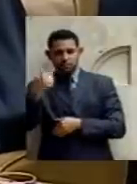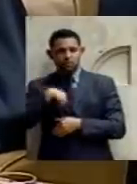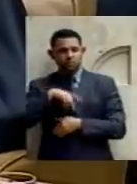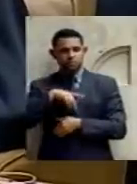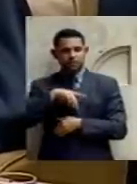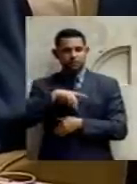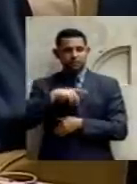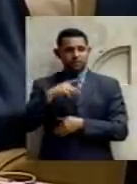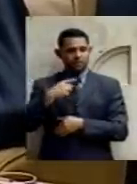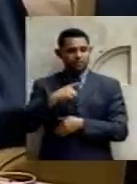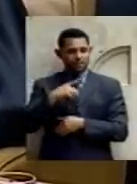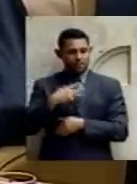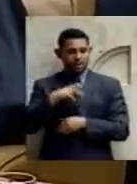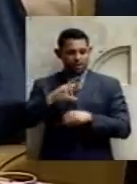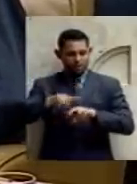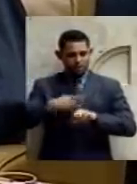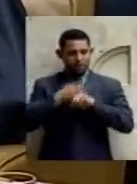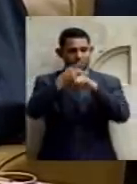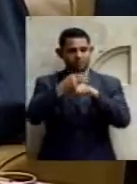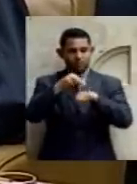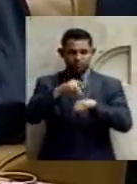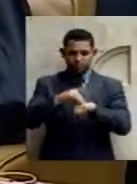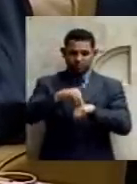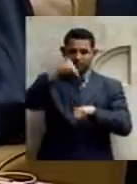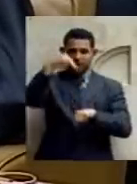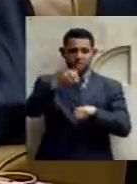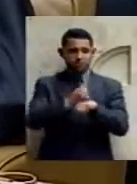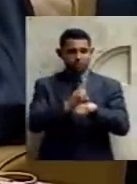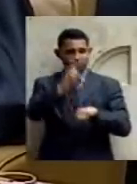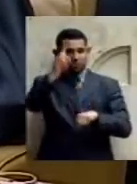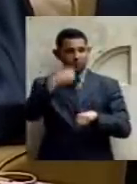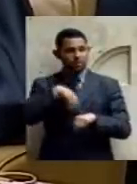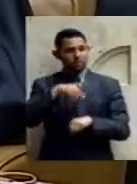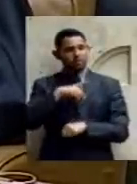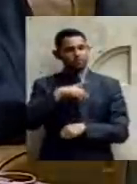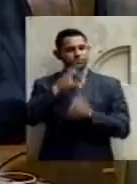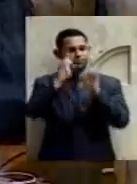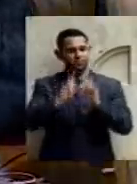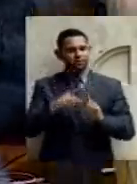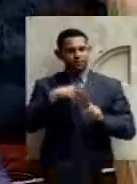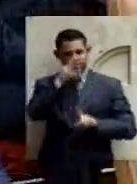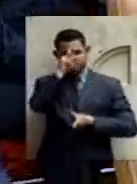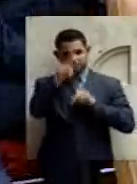os títulos de mestre e doutor em Direito Público.